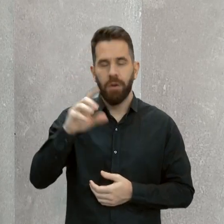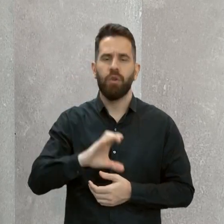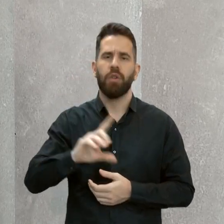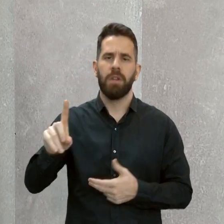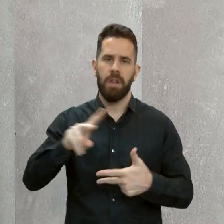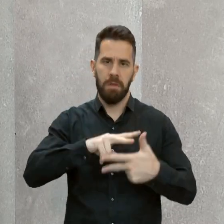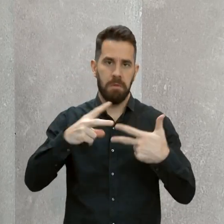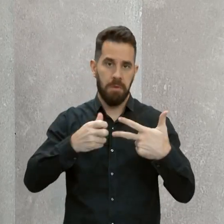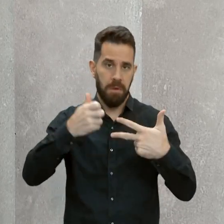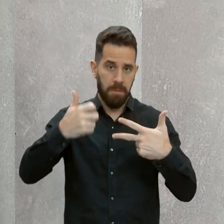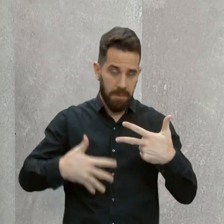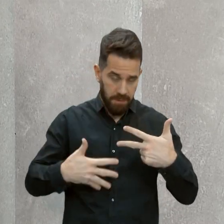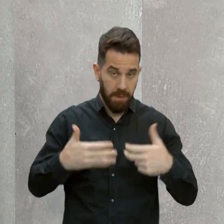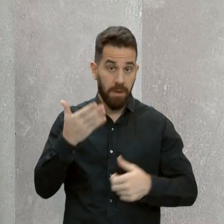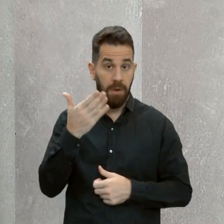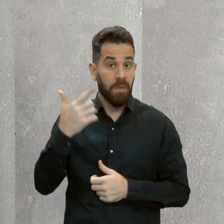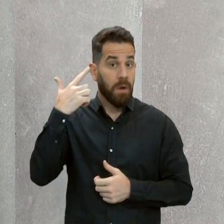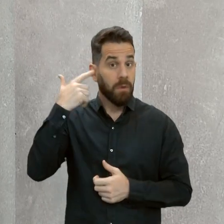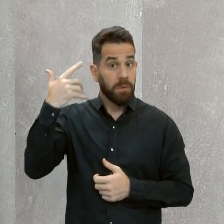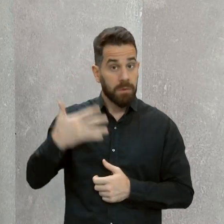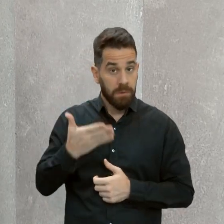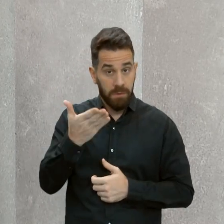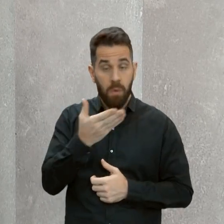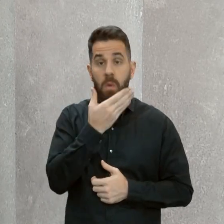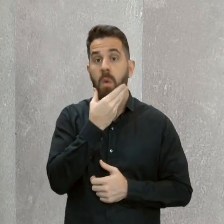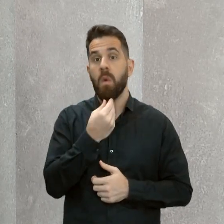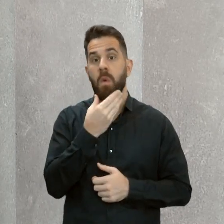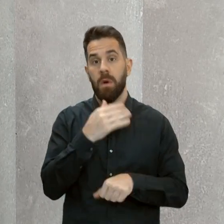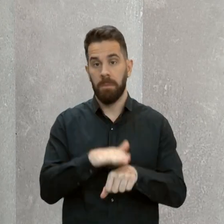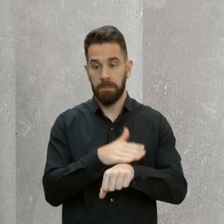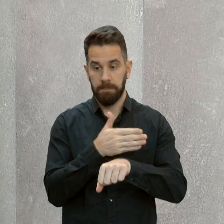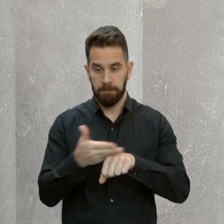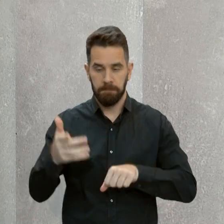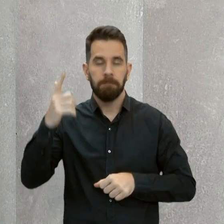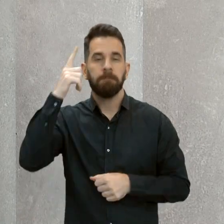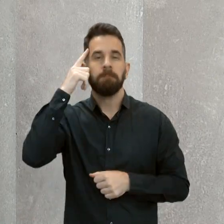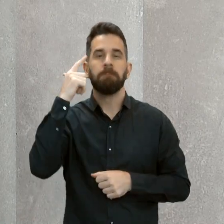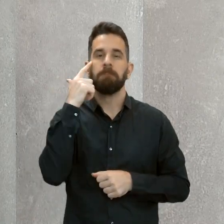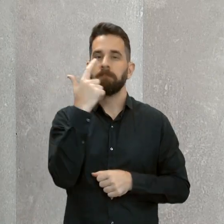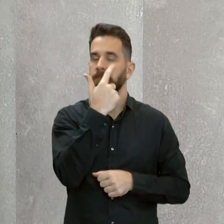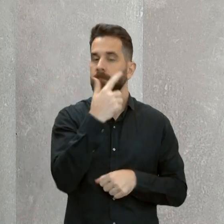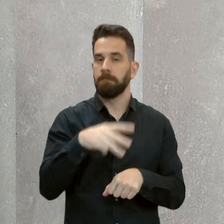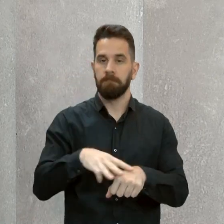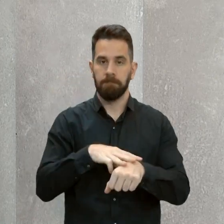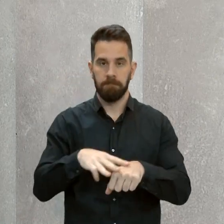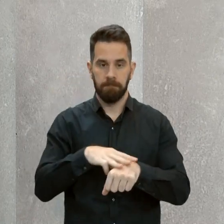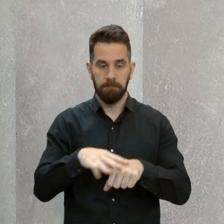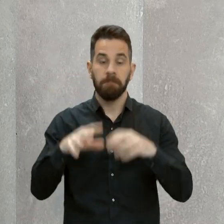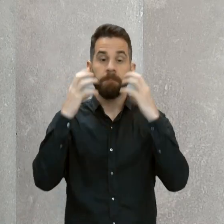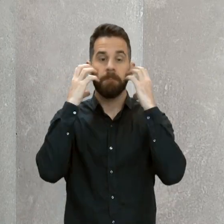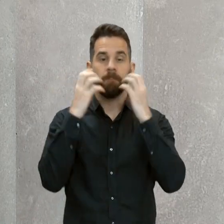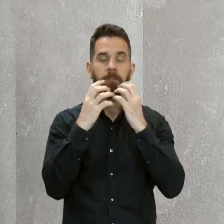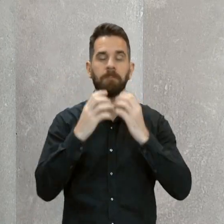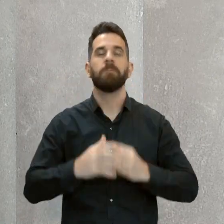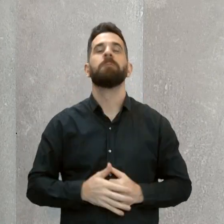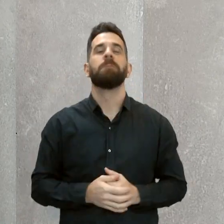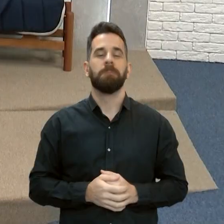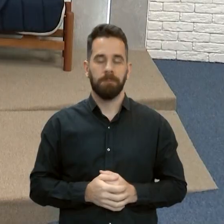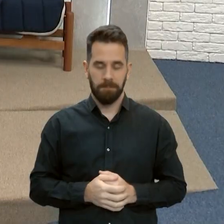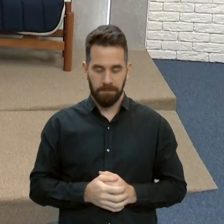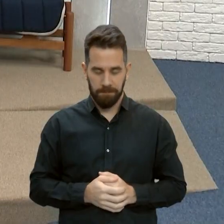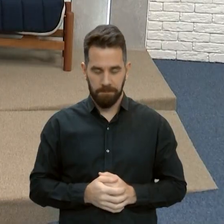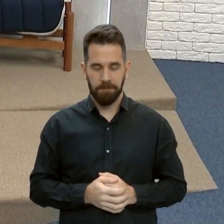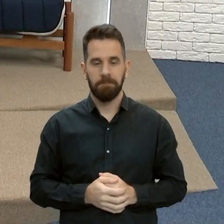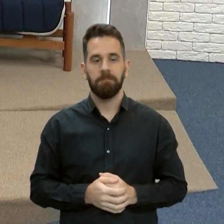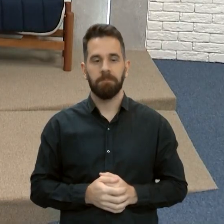coordenador do Labitave e ele se descreve como um homem de pele branca, com cabelos e olhos castanhos e barba cheia.